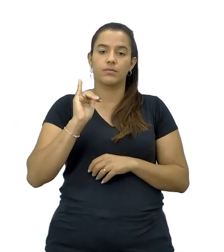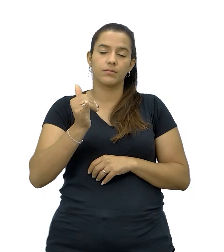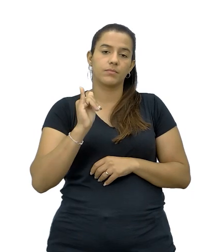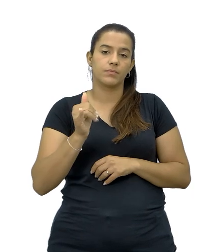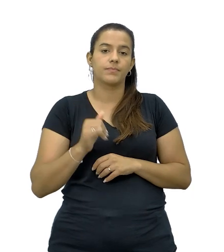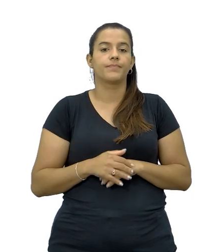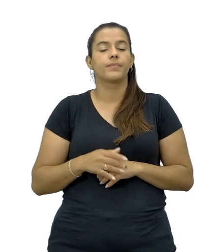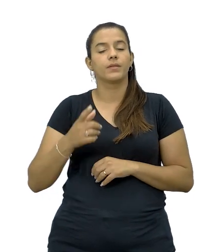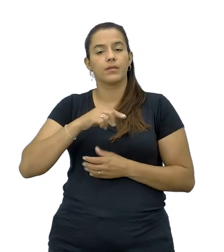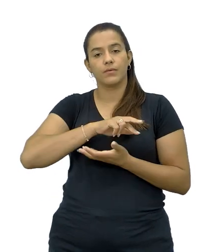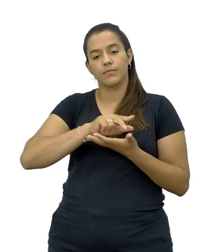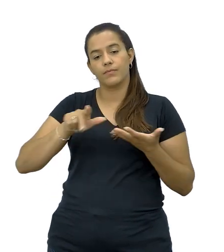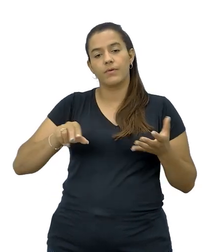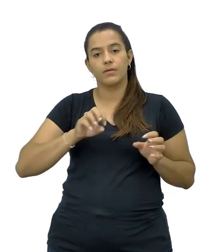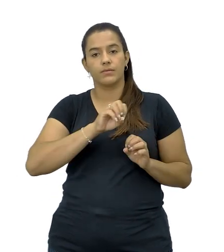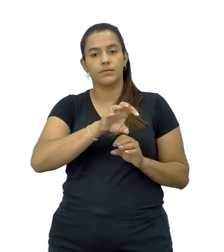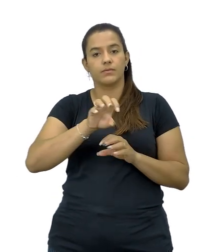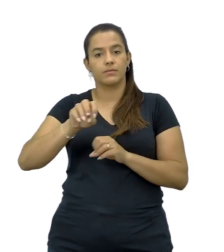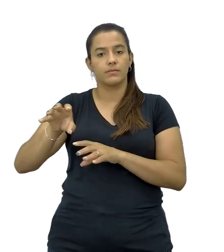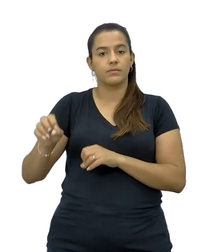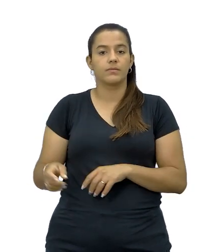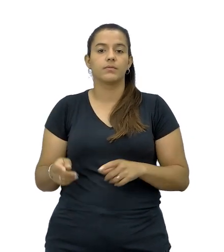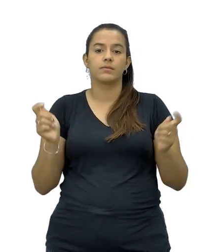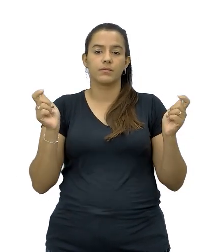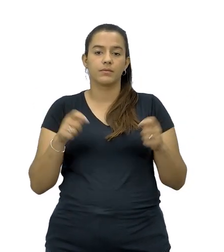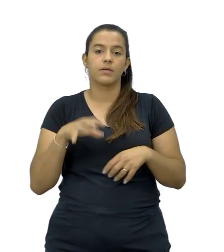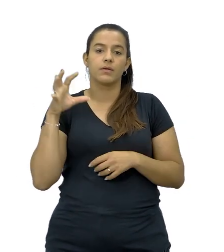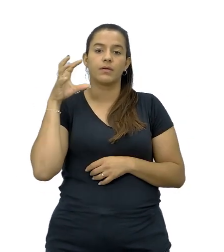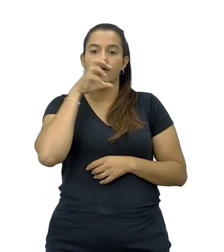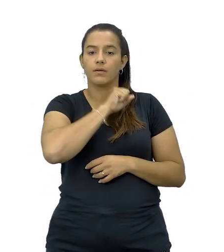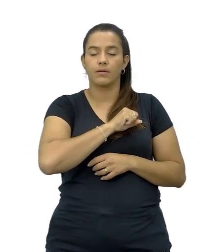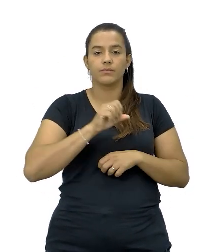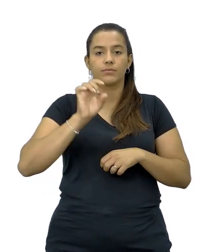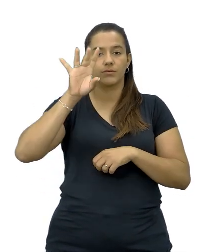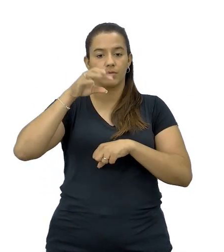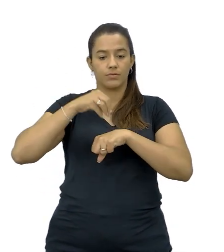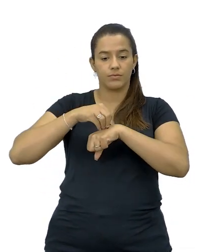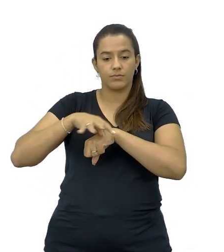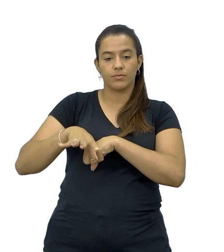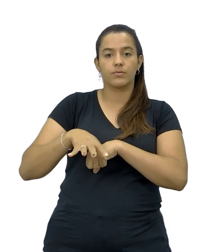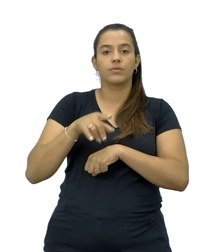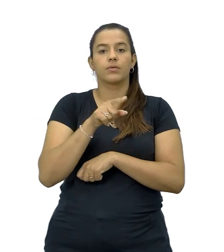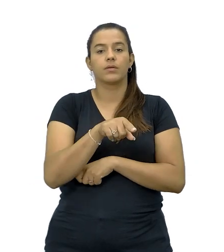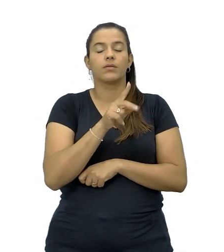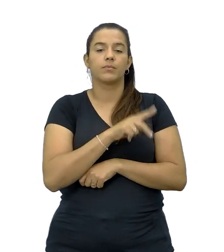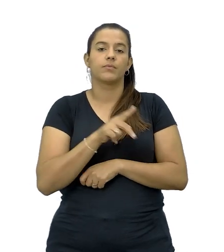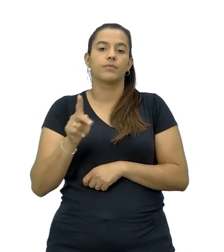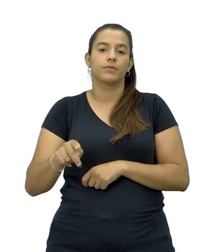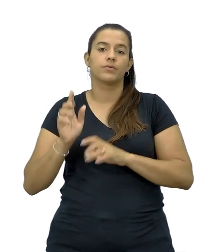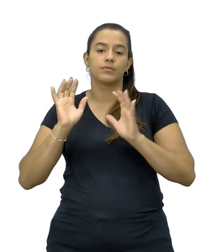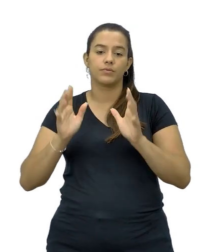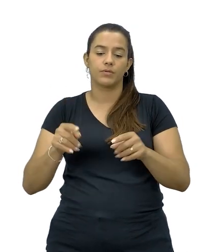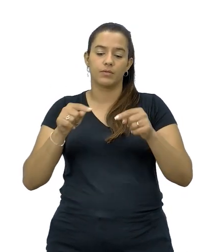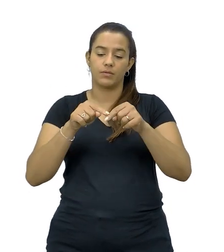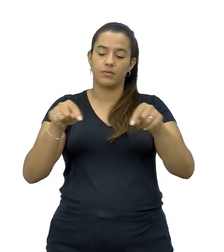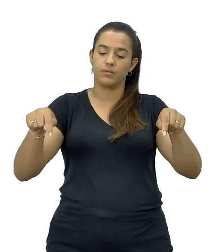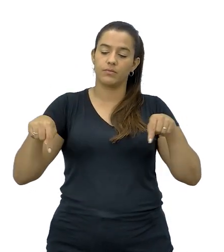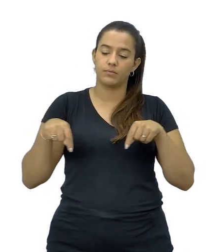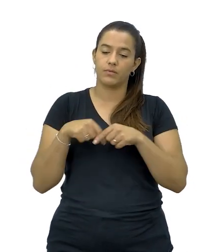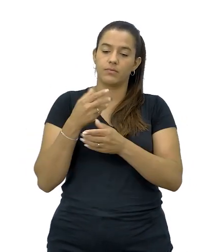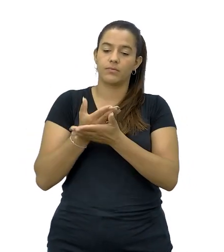são metodologias que eu posso aqui, claro, rapidamente só sugerir, mas que o professor que já atua em sala de aula, ele sabe